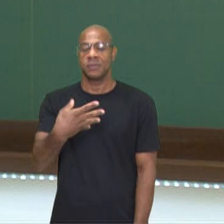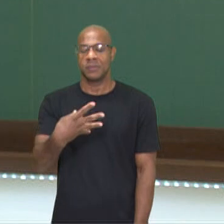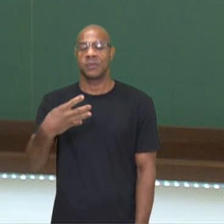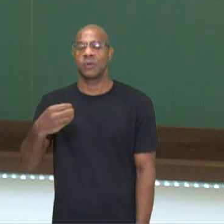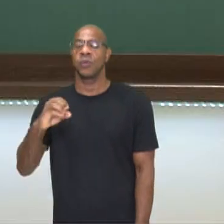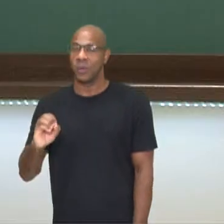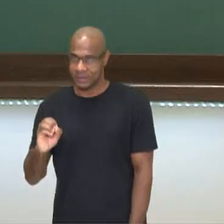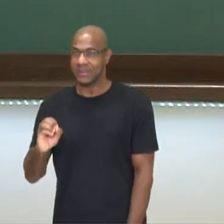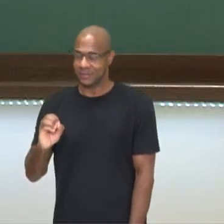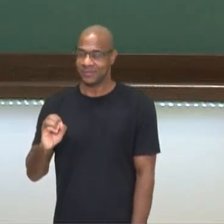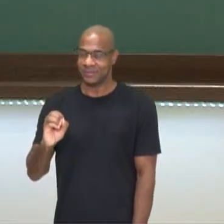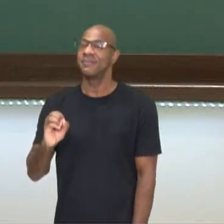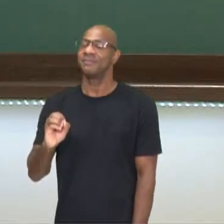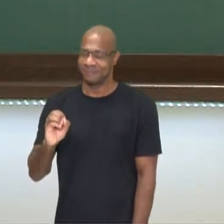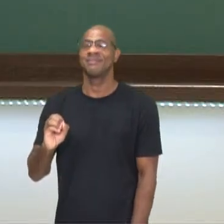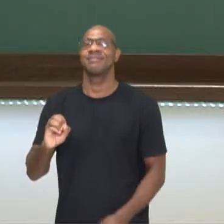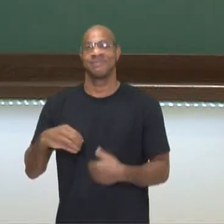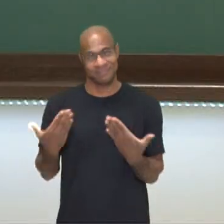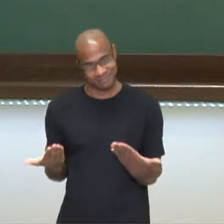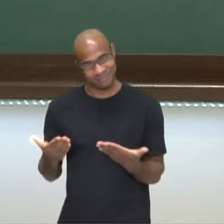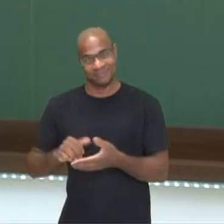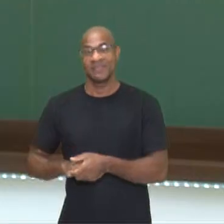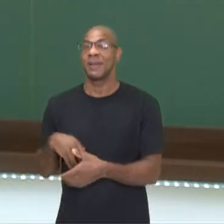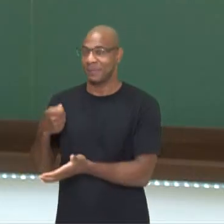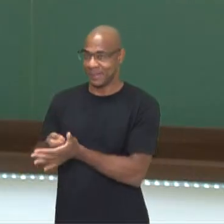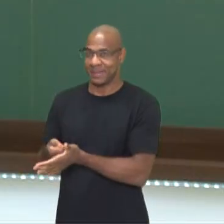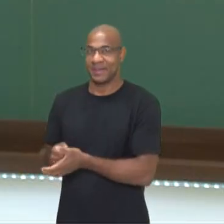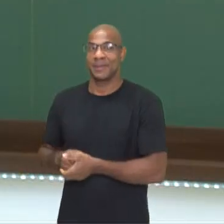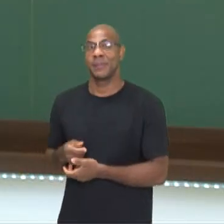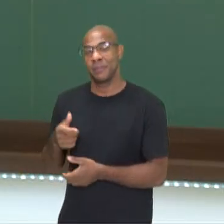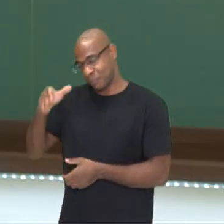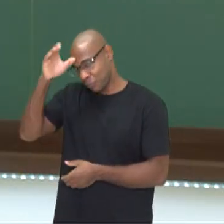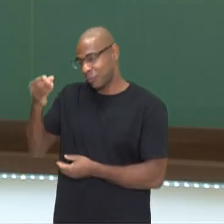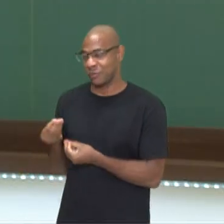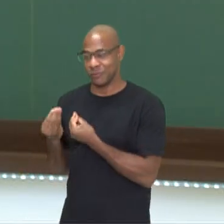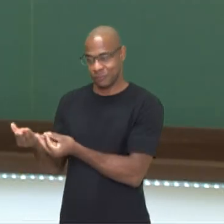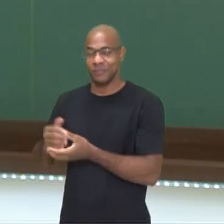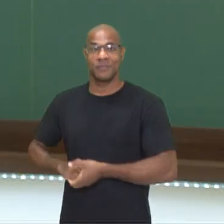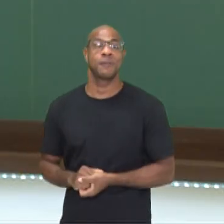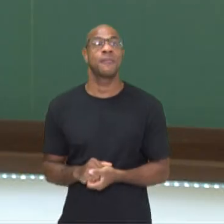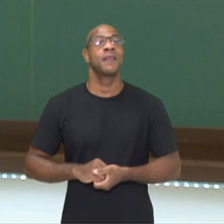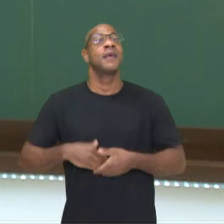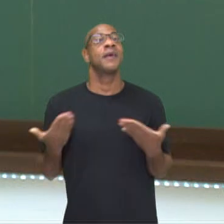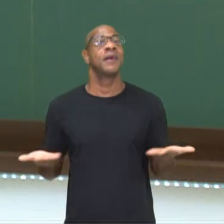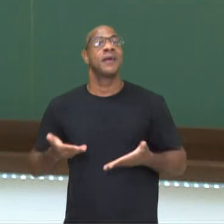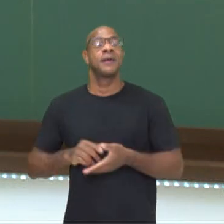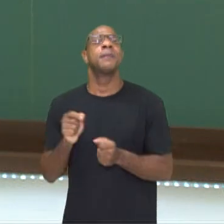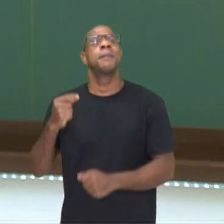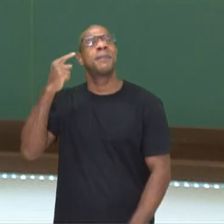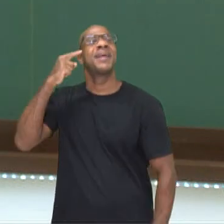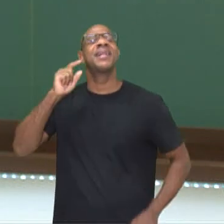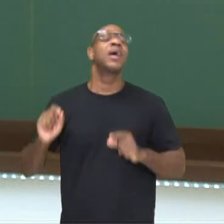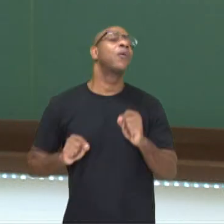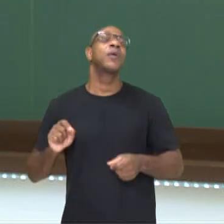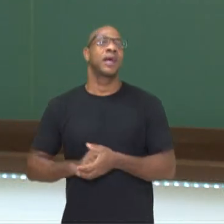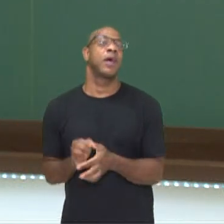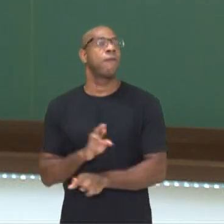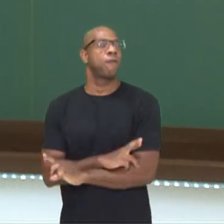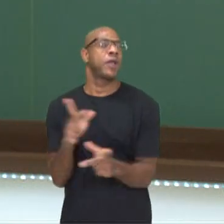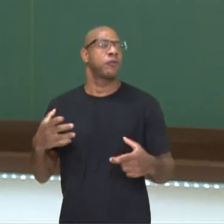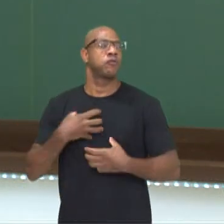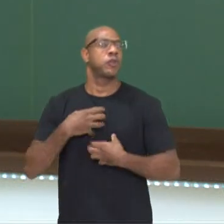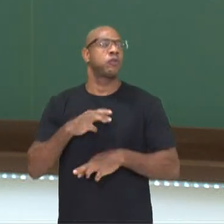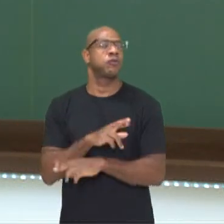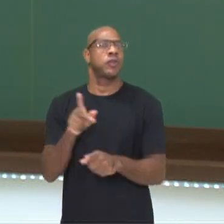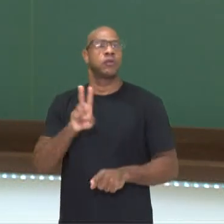pagar 2.400 nessas condições aqui. Legal? Vamos lá. Agora, vamos pensar em uma forma